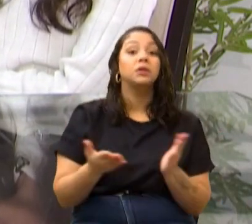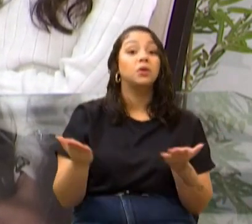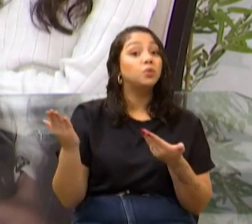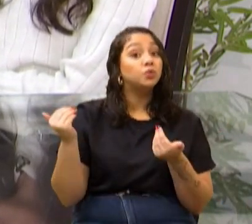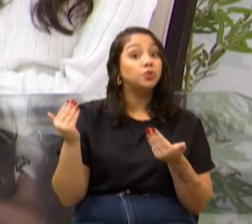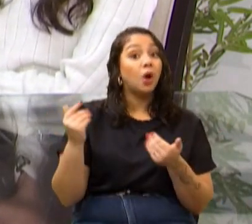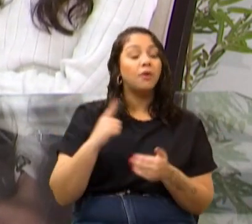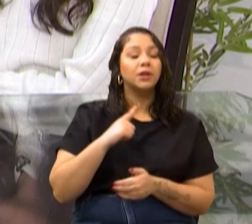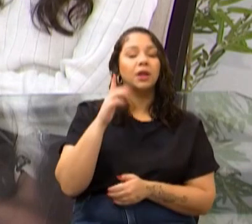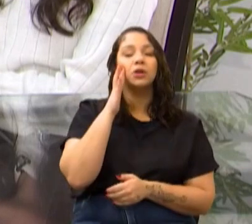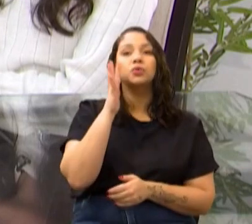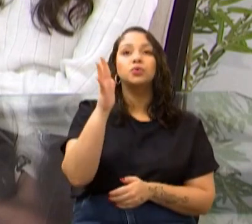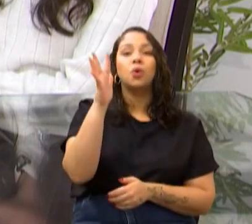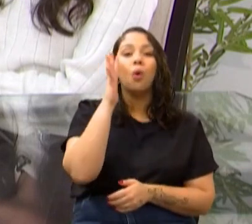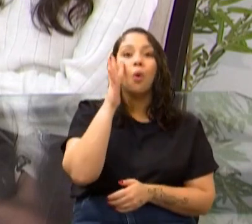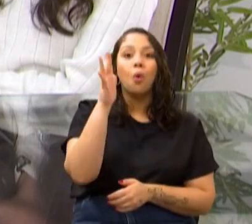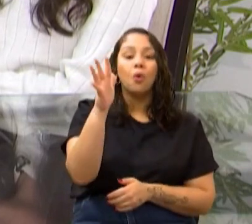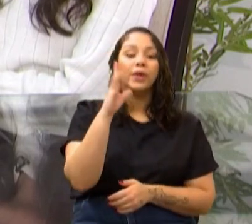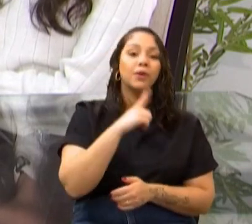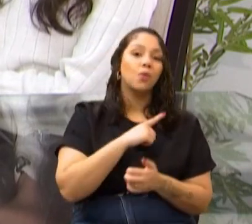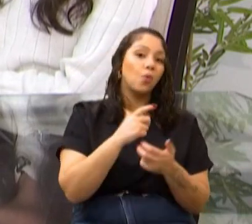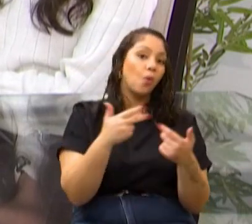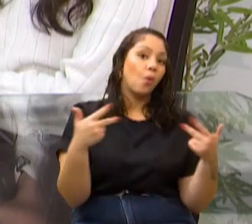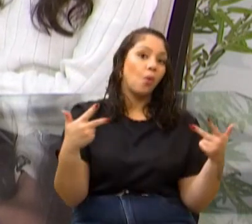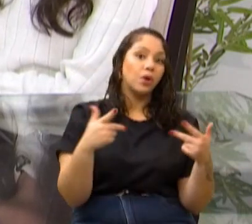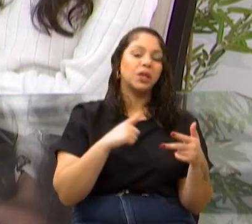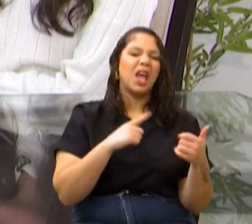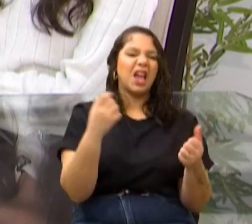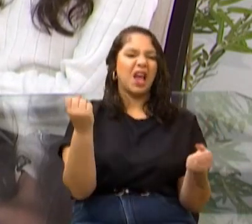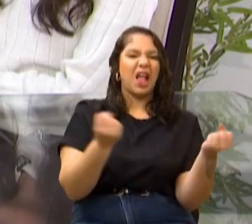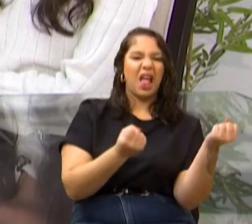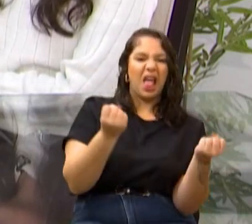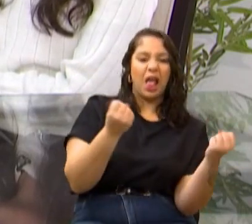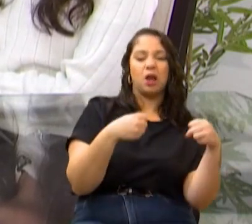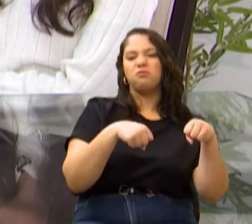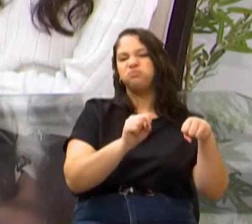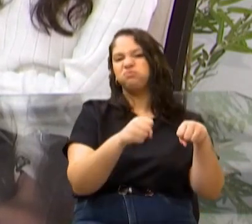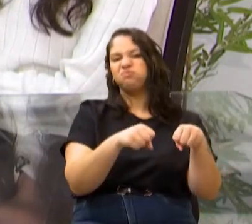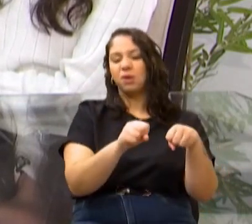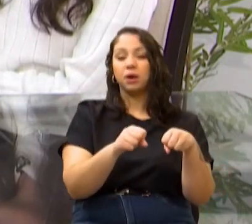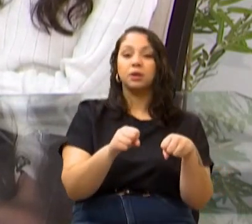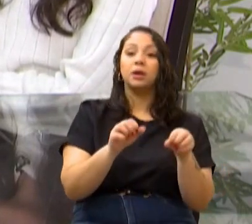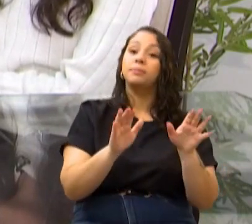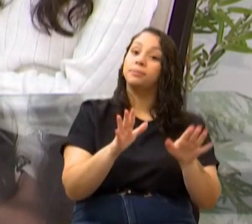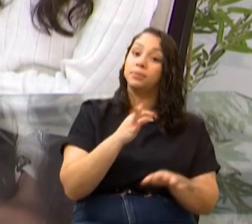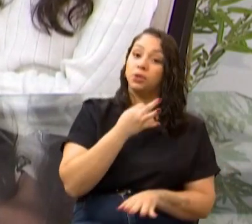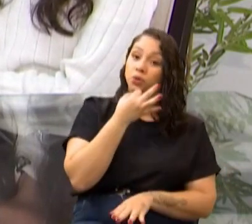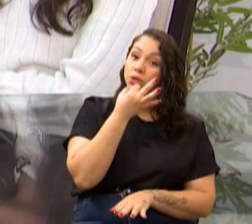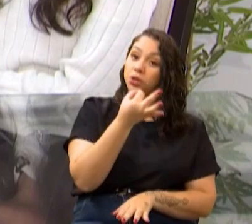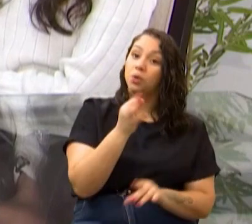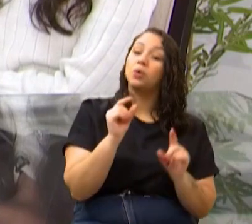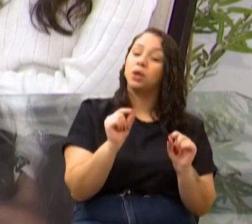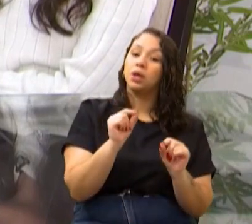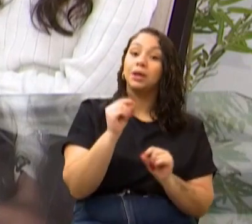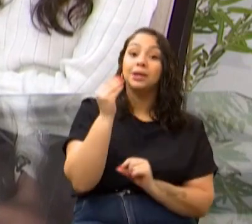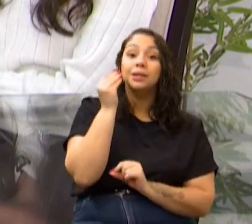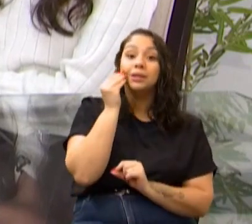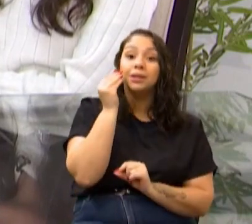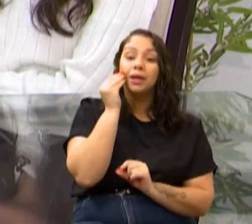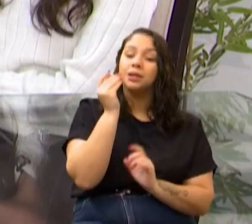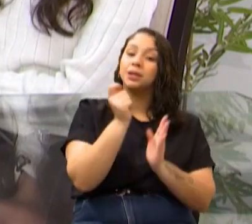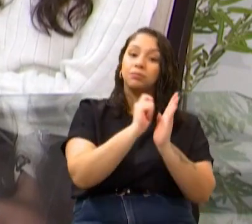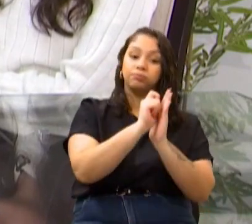mundo. Então, o jovem ele sonha com coisas muito grandes, ele sonha com um carrão, com uma motona. A minha sugestão